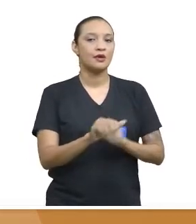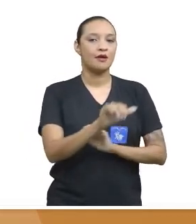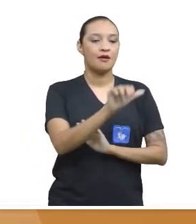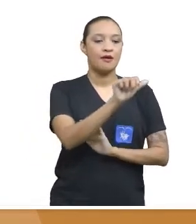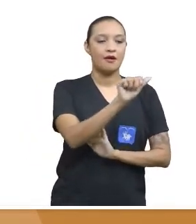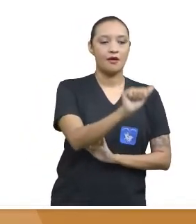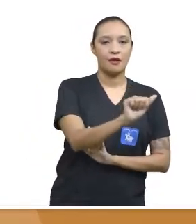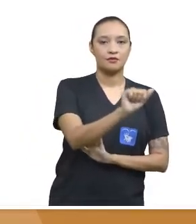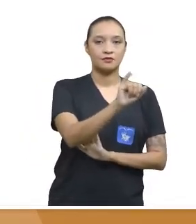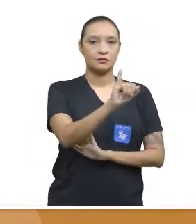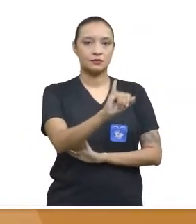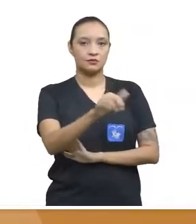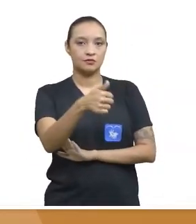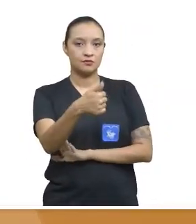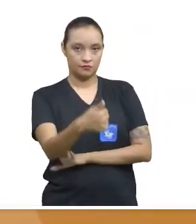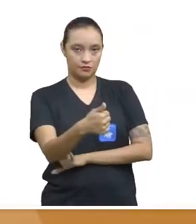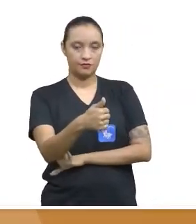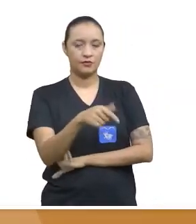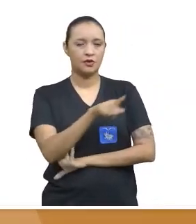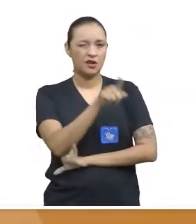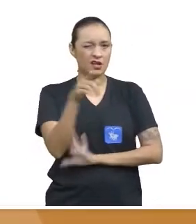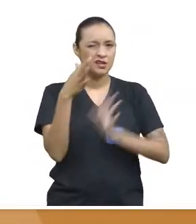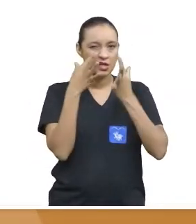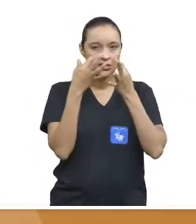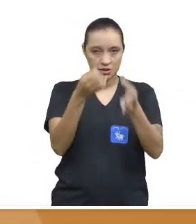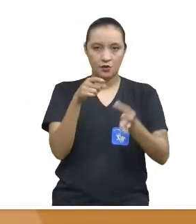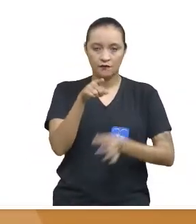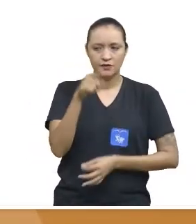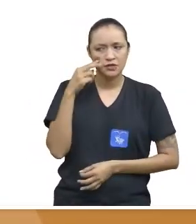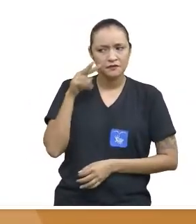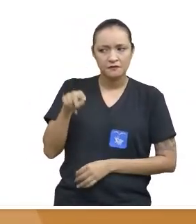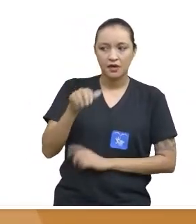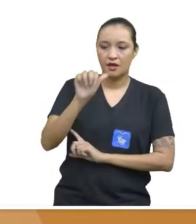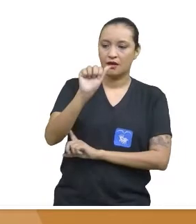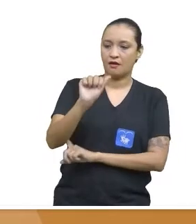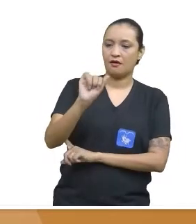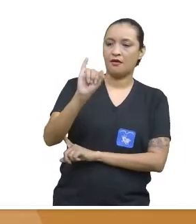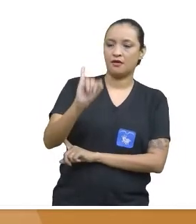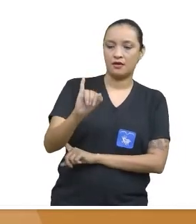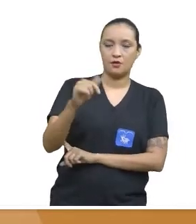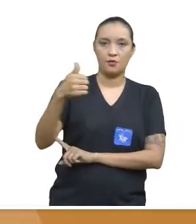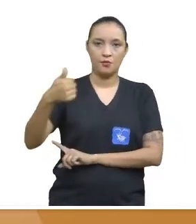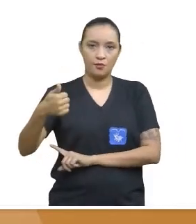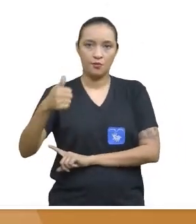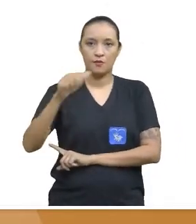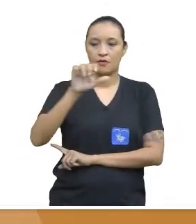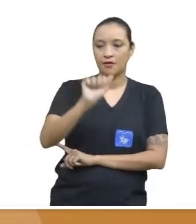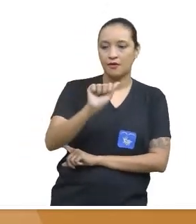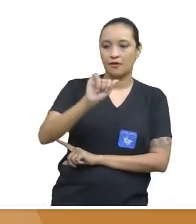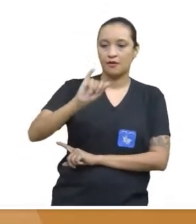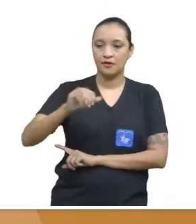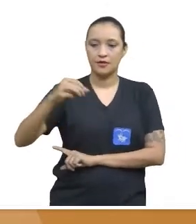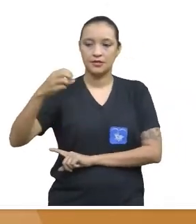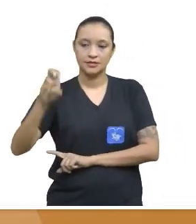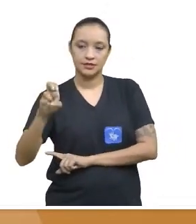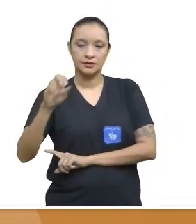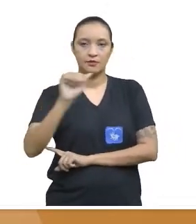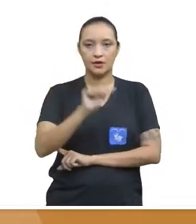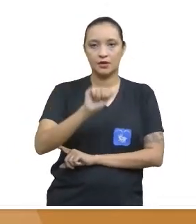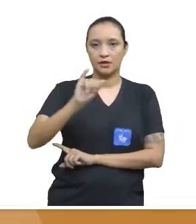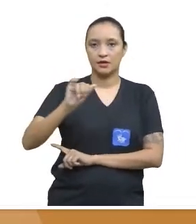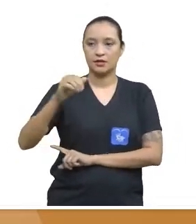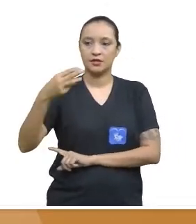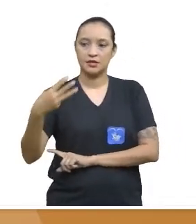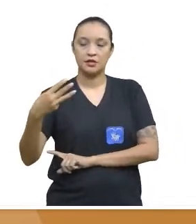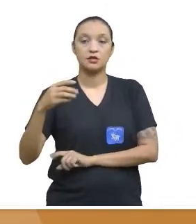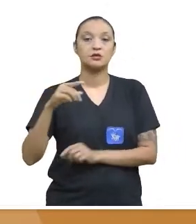1. Atenção, toda vez que vocês lerem ou ouvirem a sigla AI 1, AI5, AI3, eu vou citar alguns para vocês,